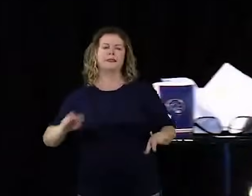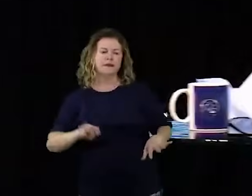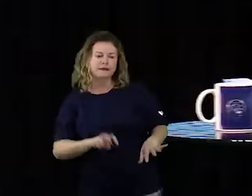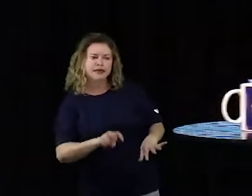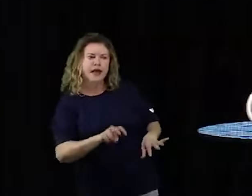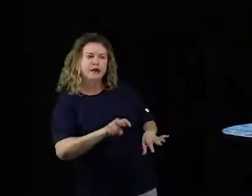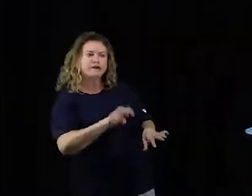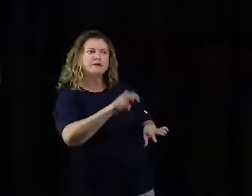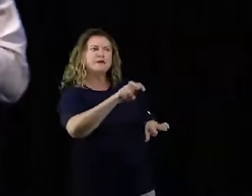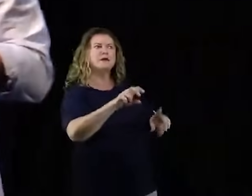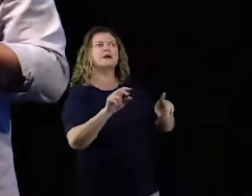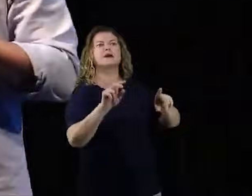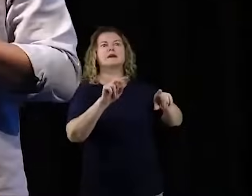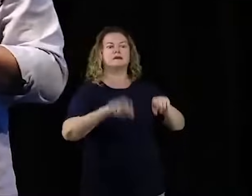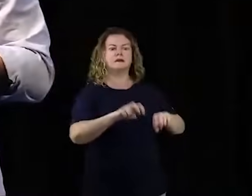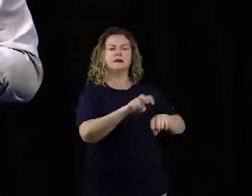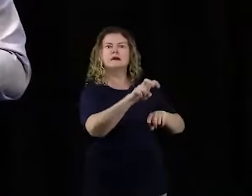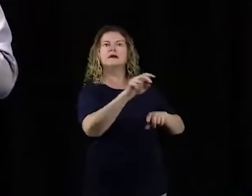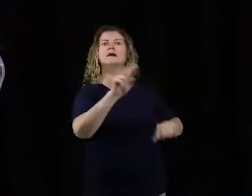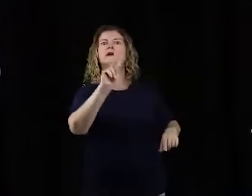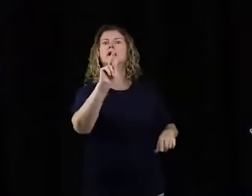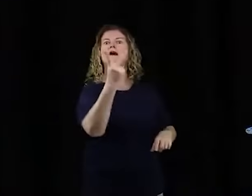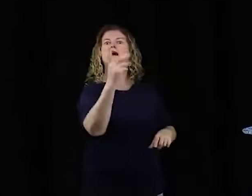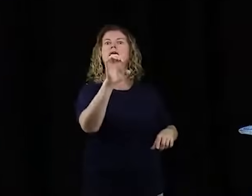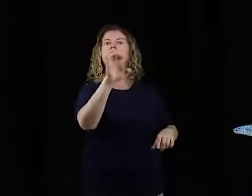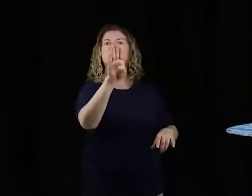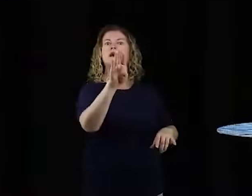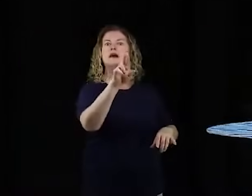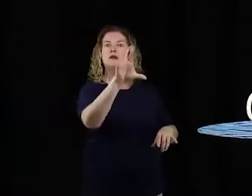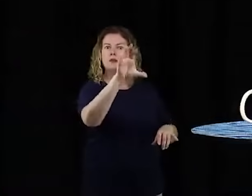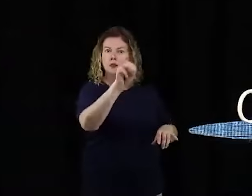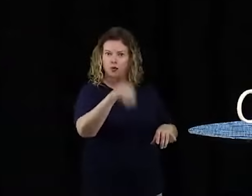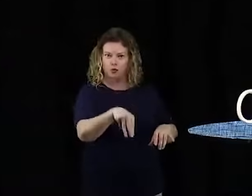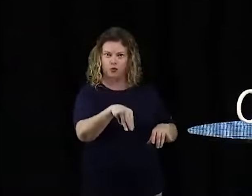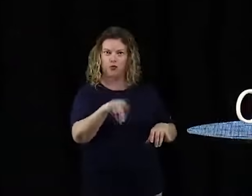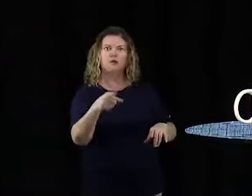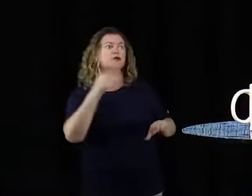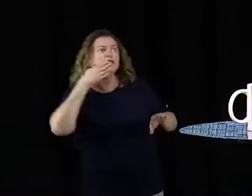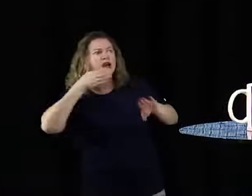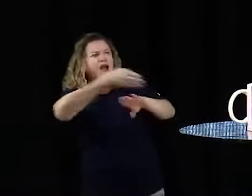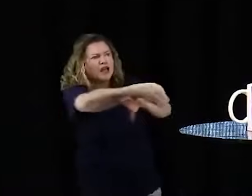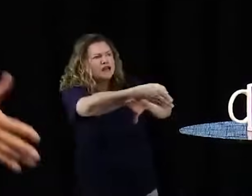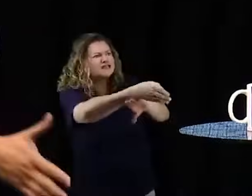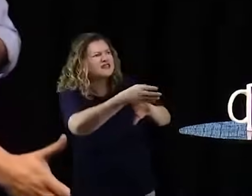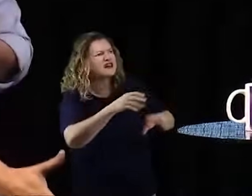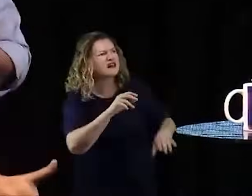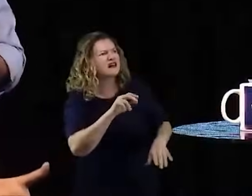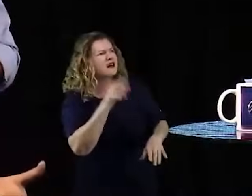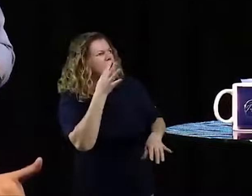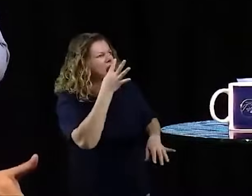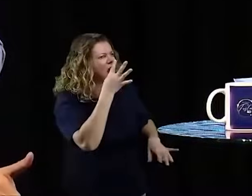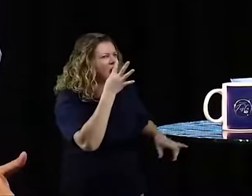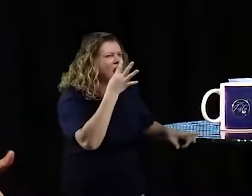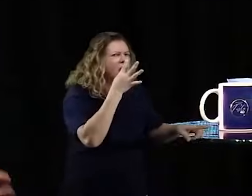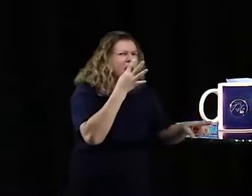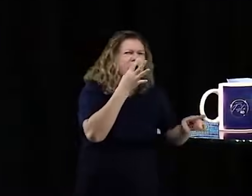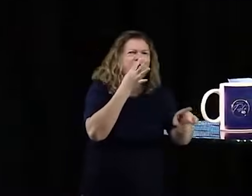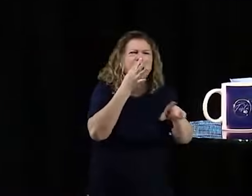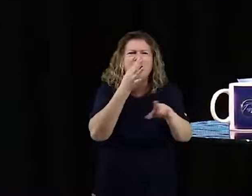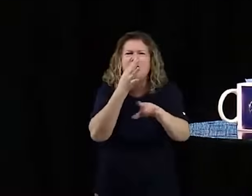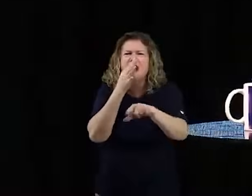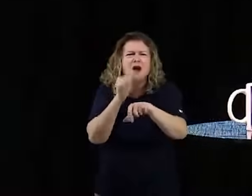Você vai para Hebron gente você entra lá éem uma pobreza uma miséria